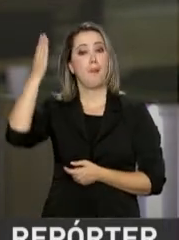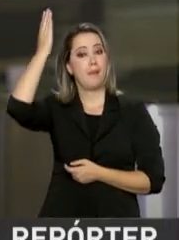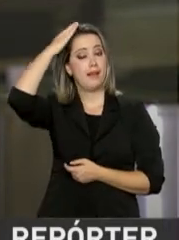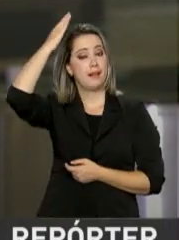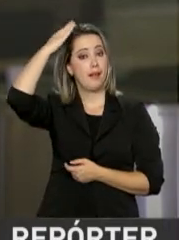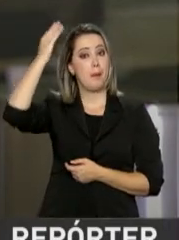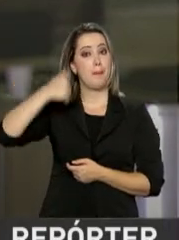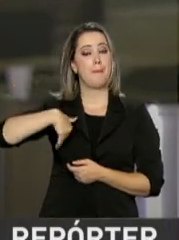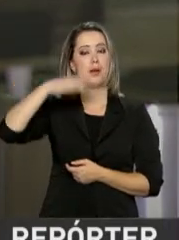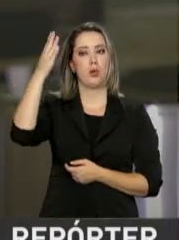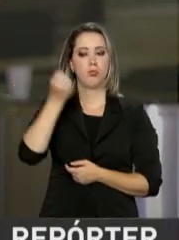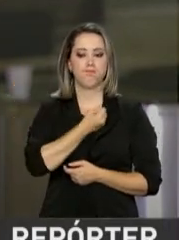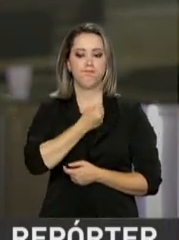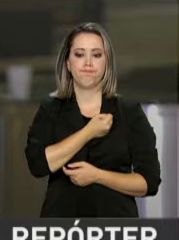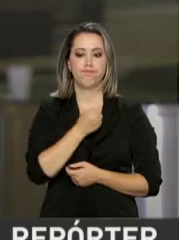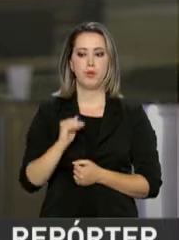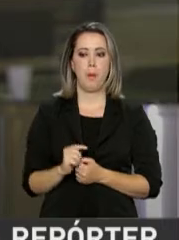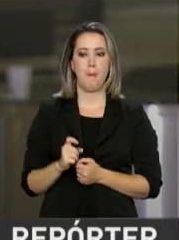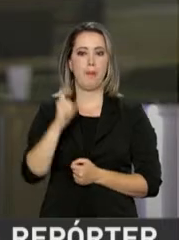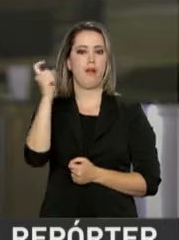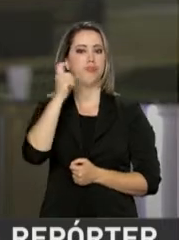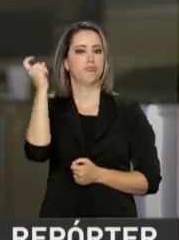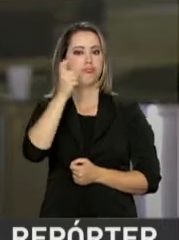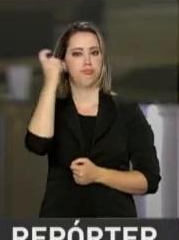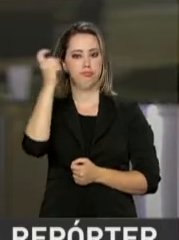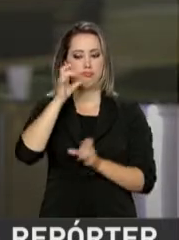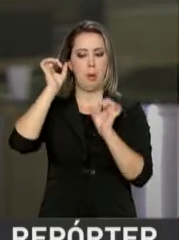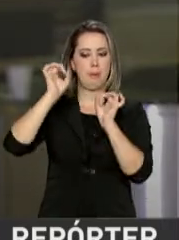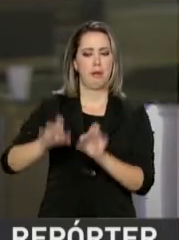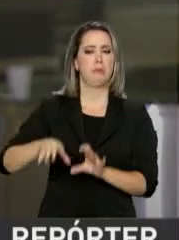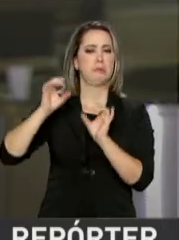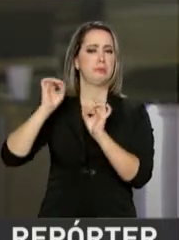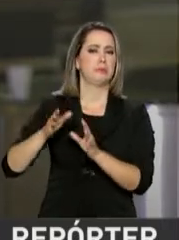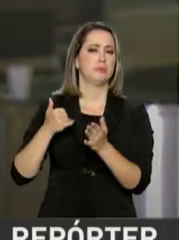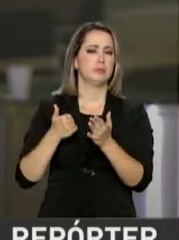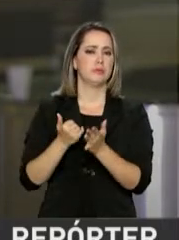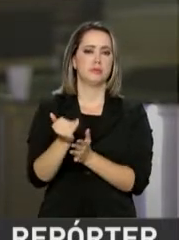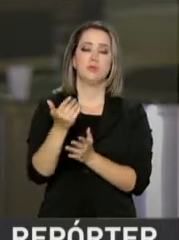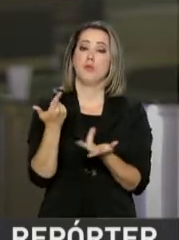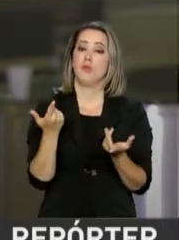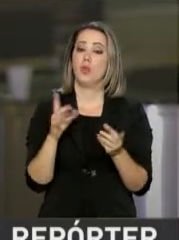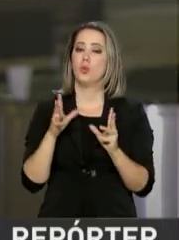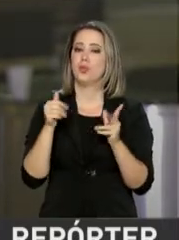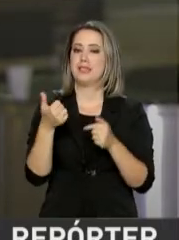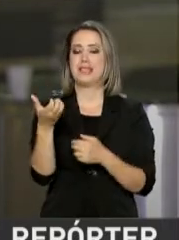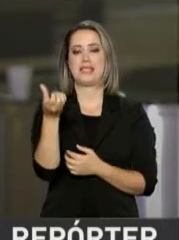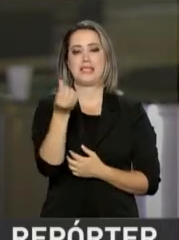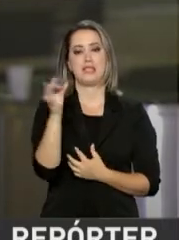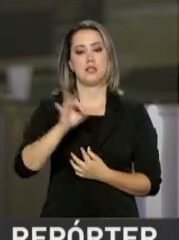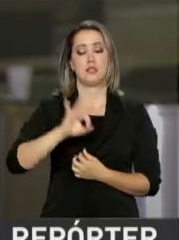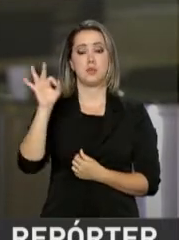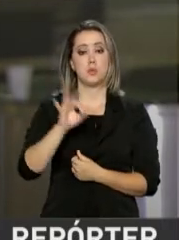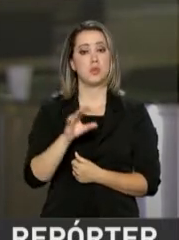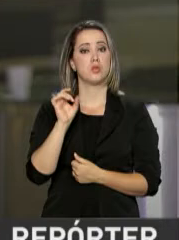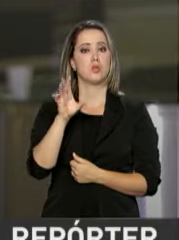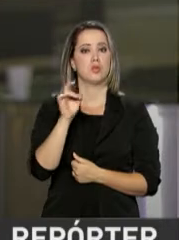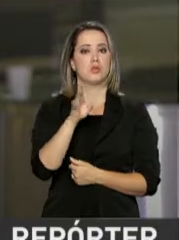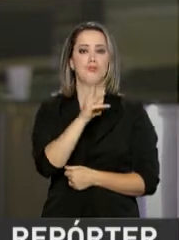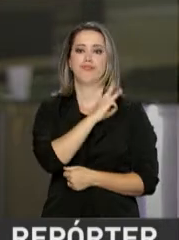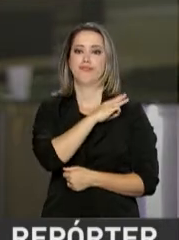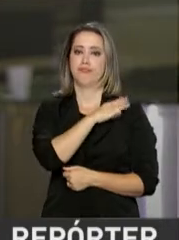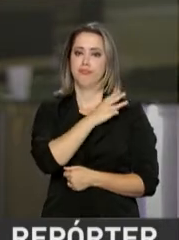de evasão escolar em todas as etapas de ensino chegando a 16% só no ensino